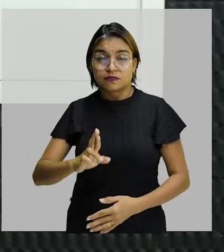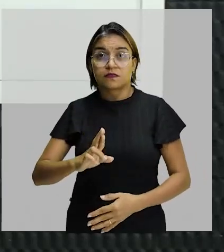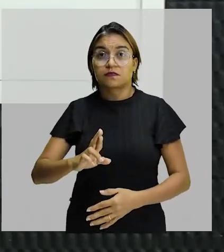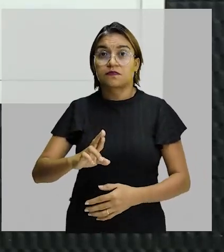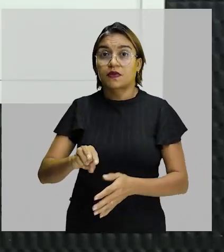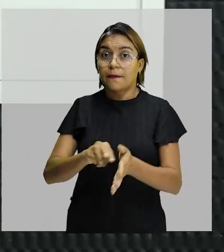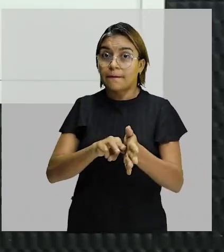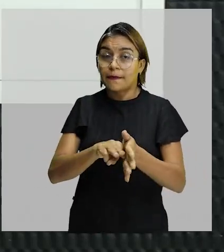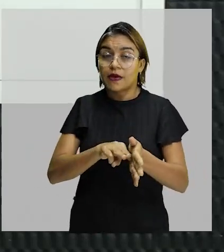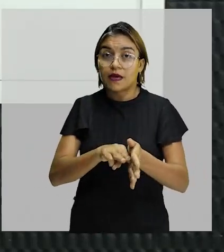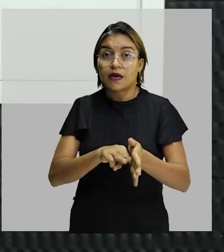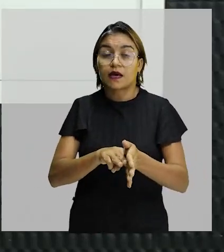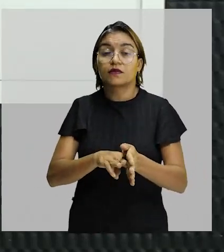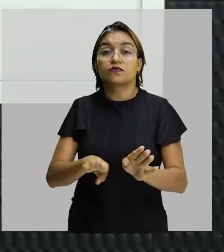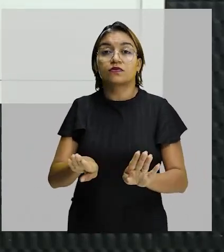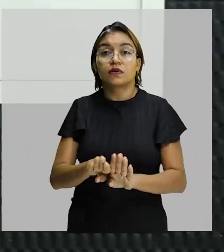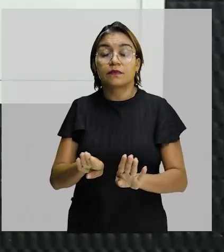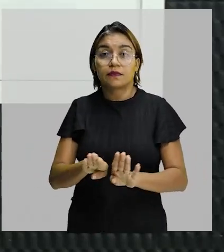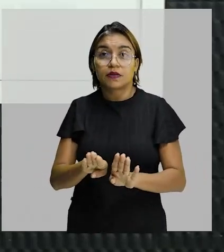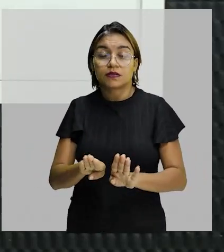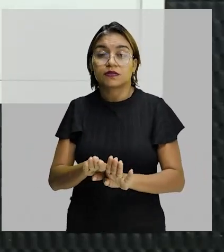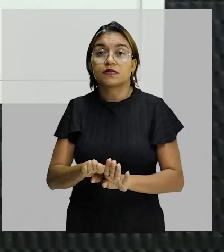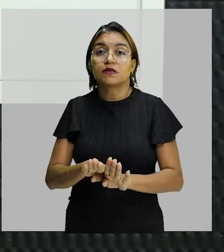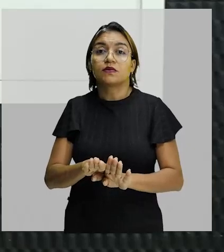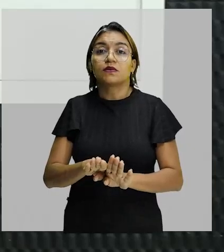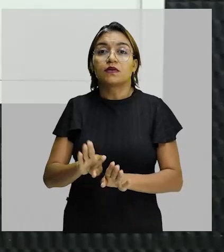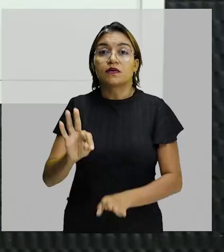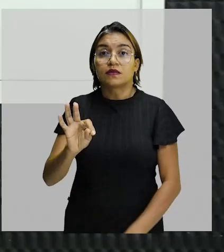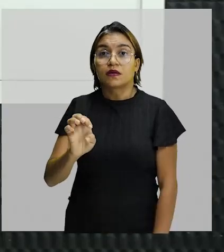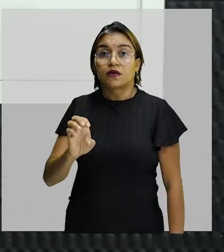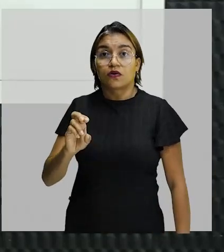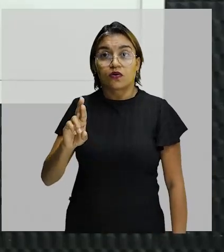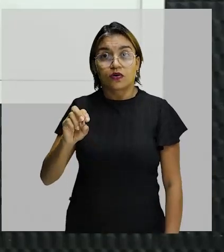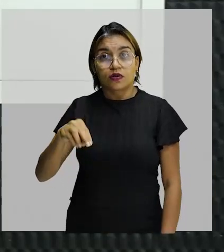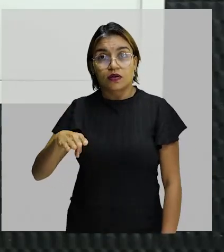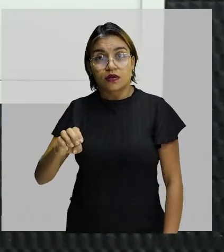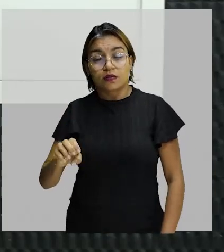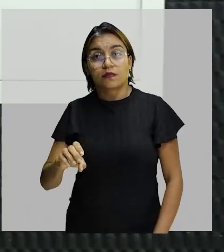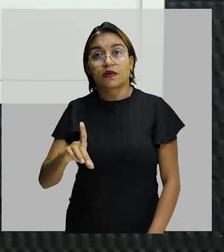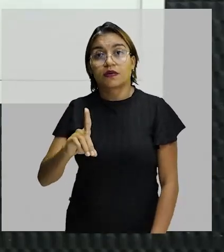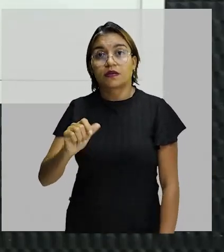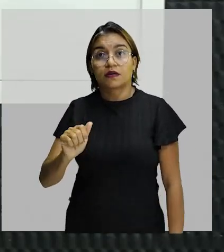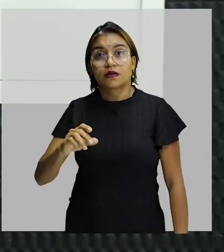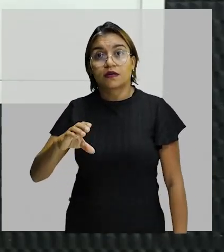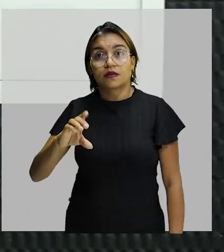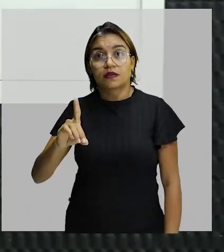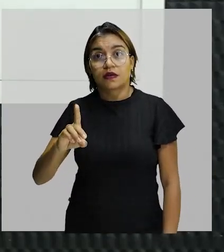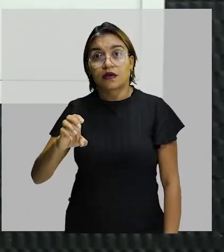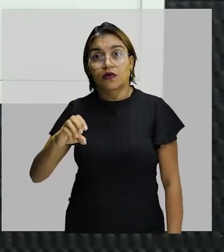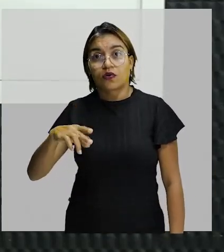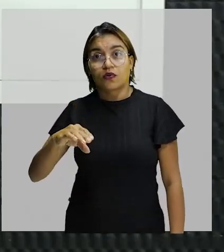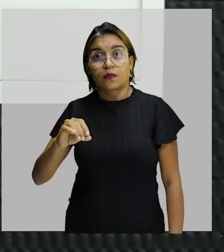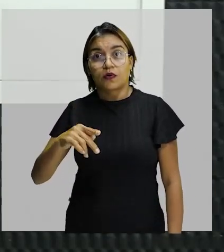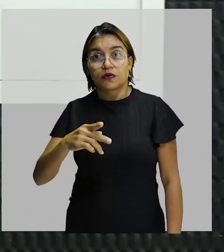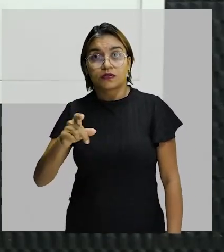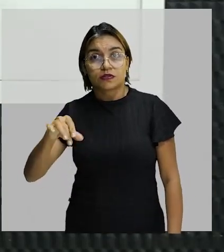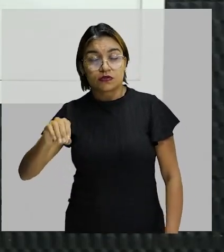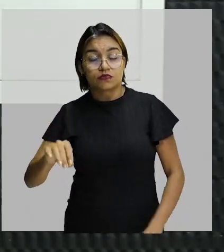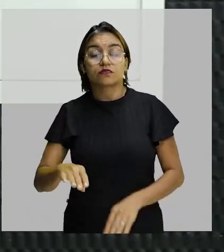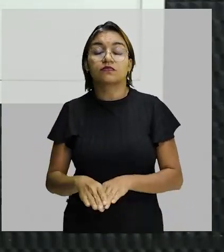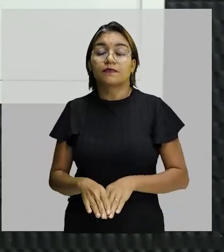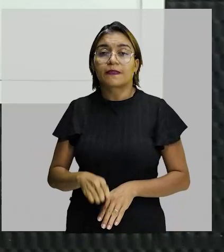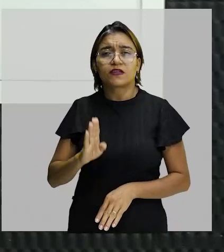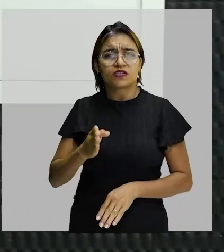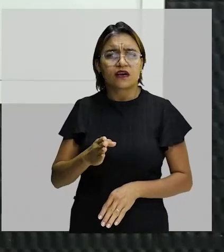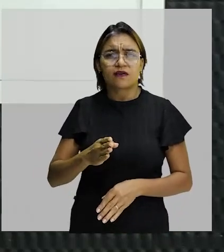métodos, o teorema da decomposição, né? Usamos o dispositivo de Briot-Ruffini, então a gente já viu